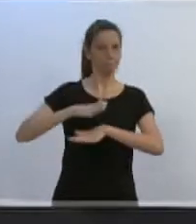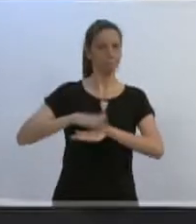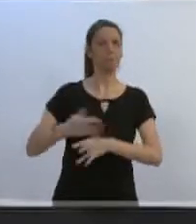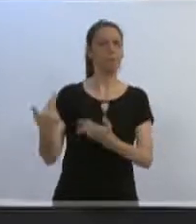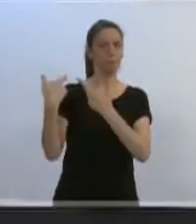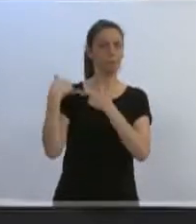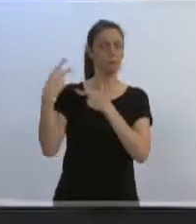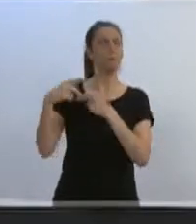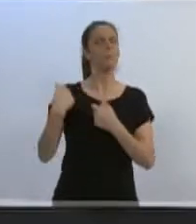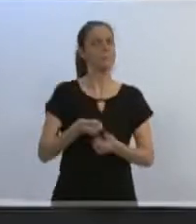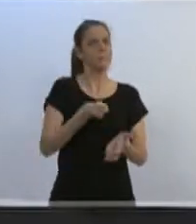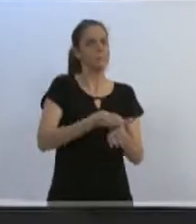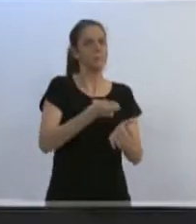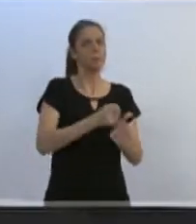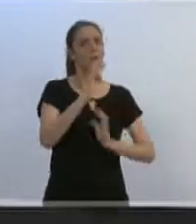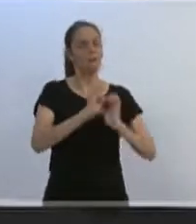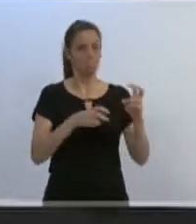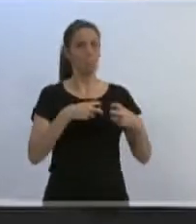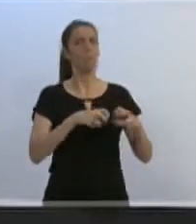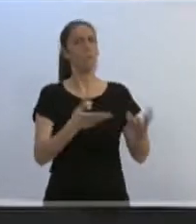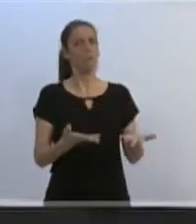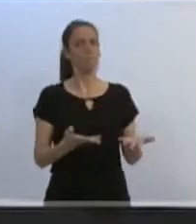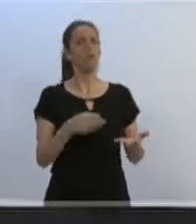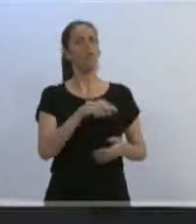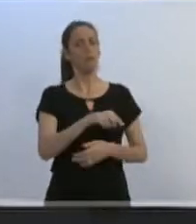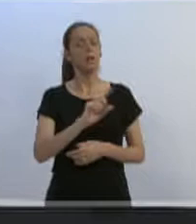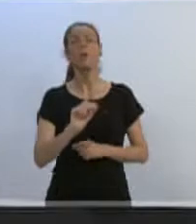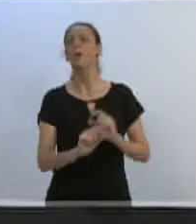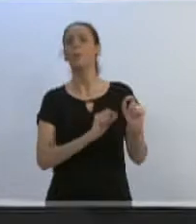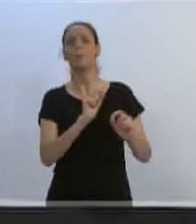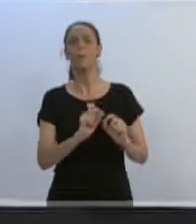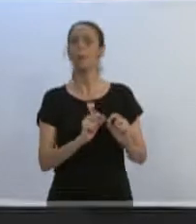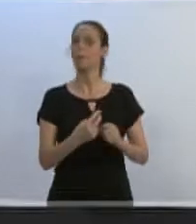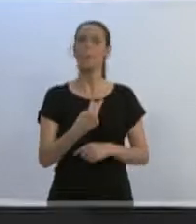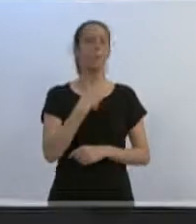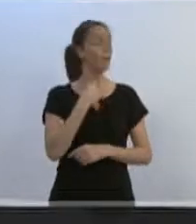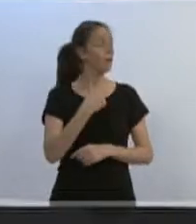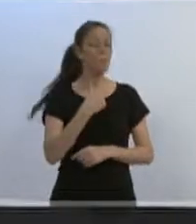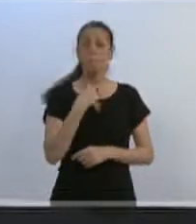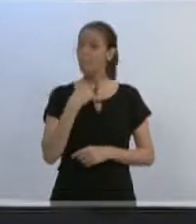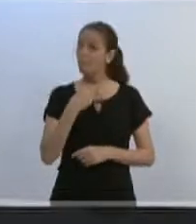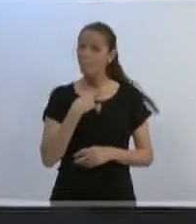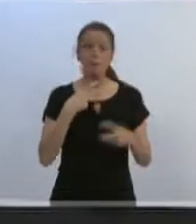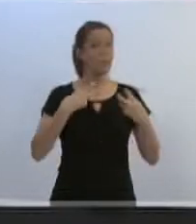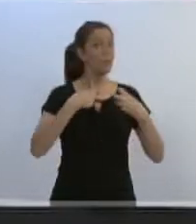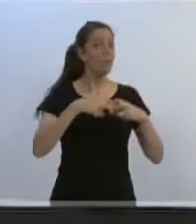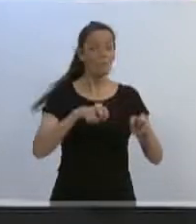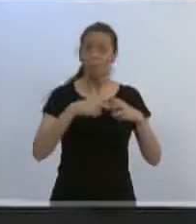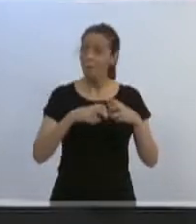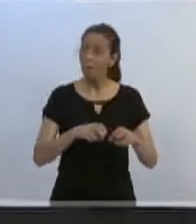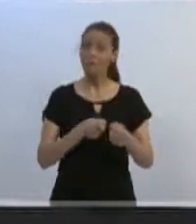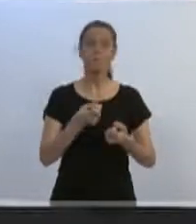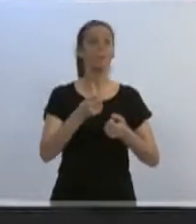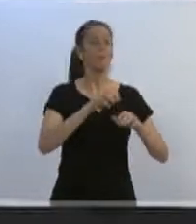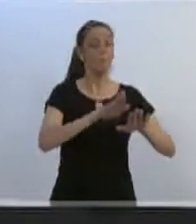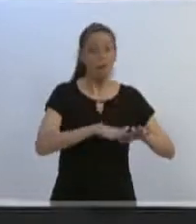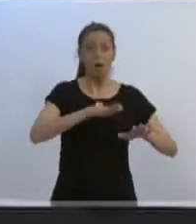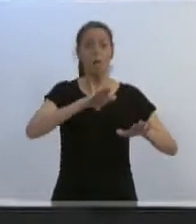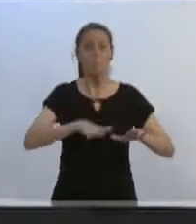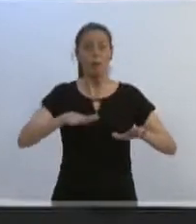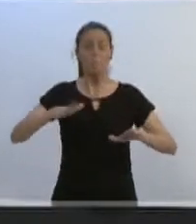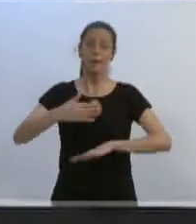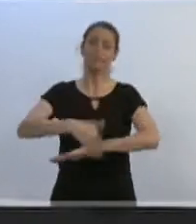parte e cobre dessa empresa para que ela primeiro e não estacione em via pública e sim adquira